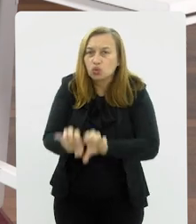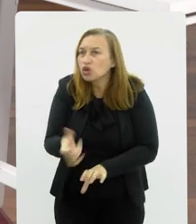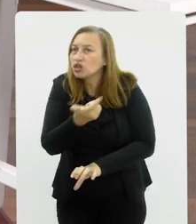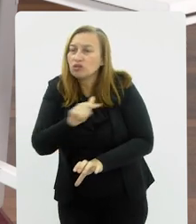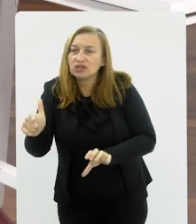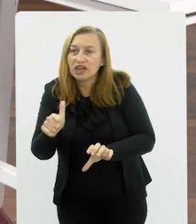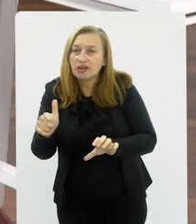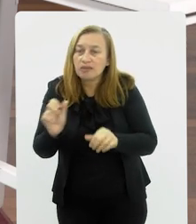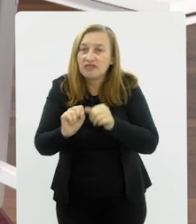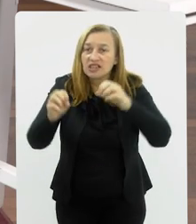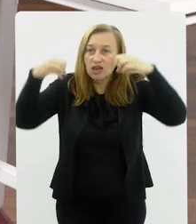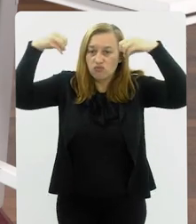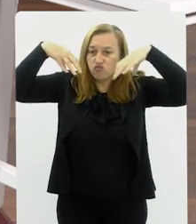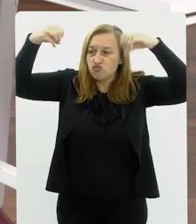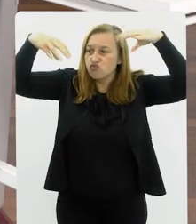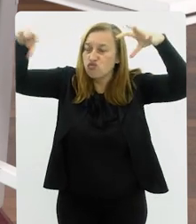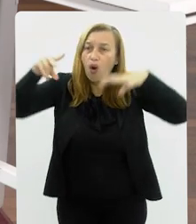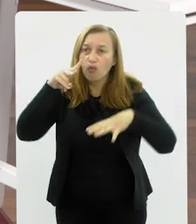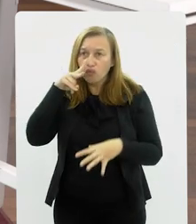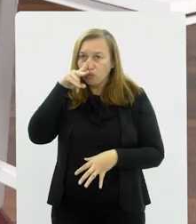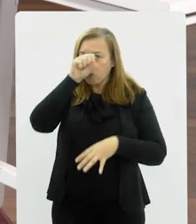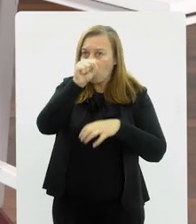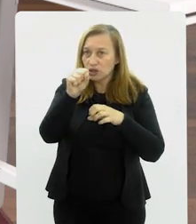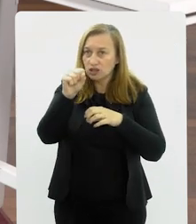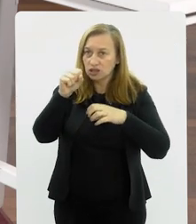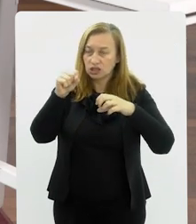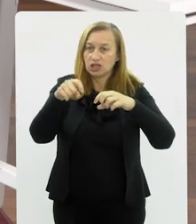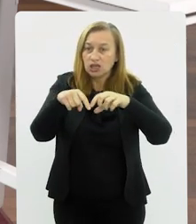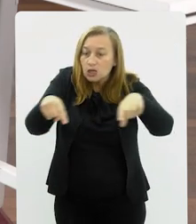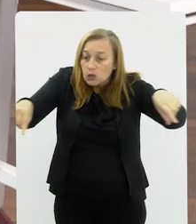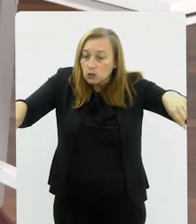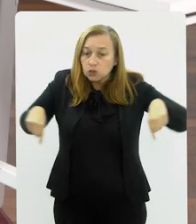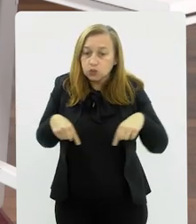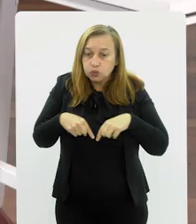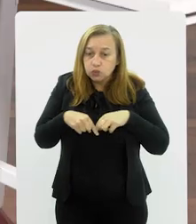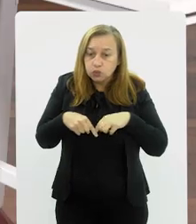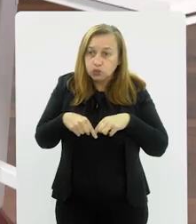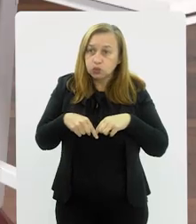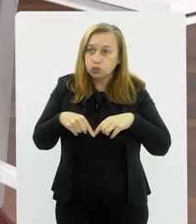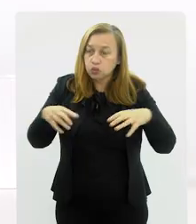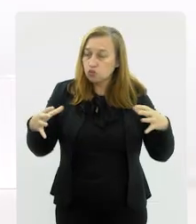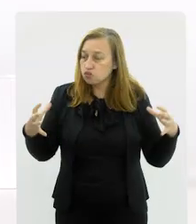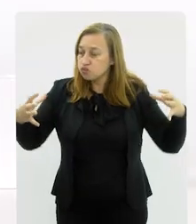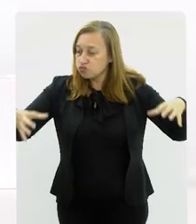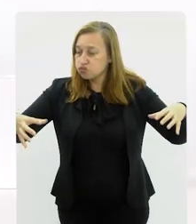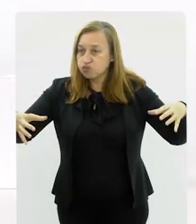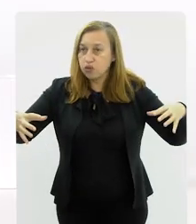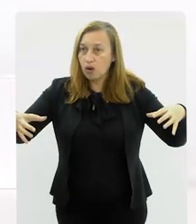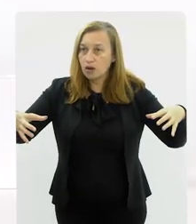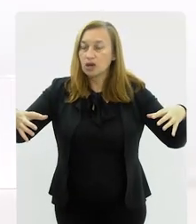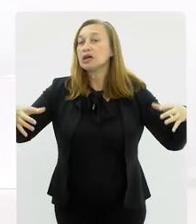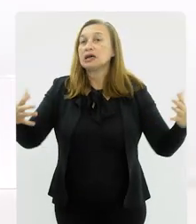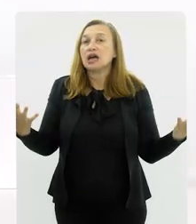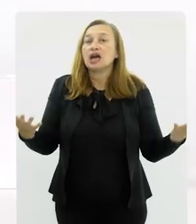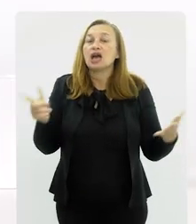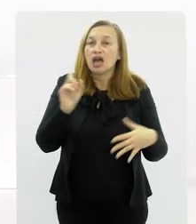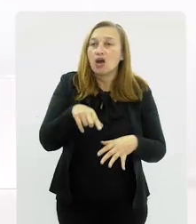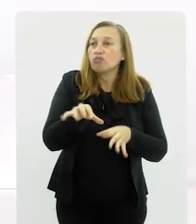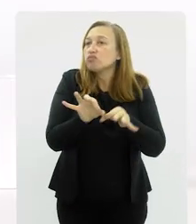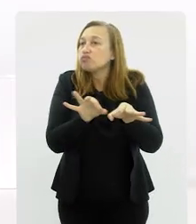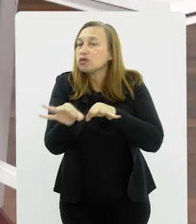fazer essa iluminação nas arquibancadas, que dá onde teria que vir os spots de luz para baixo e tal. É um